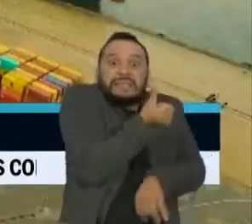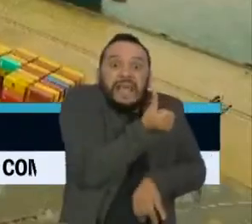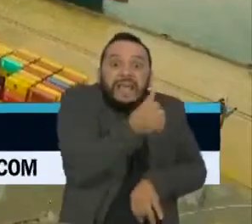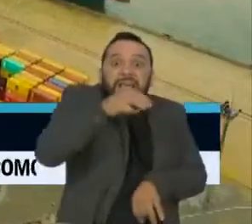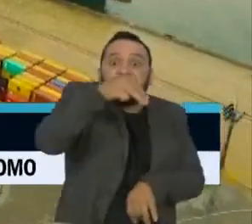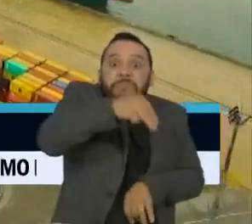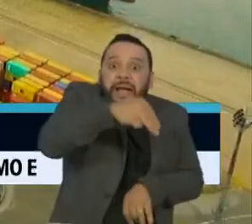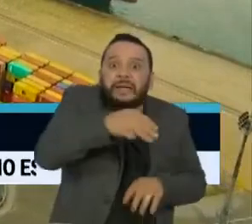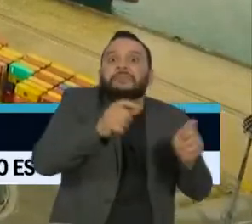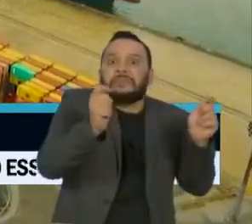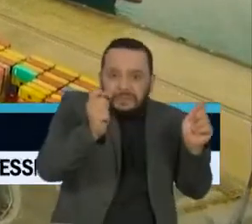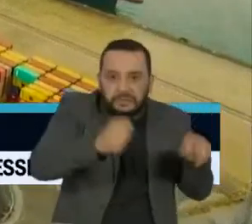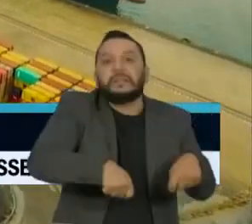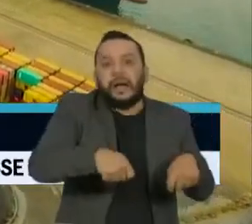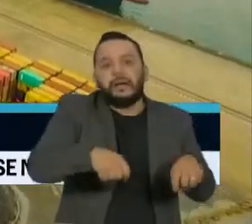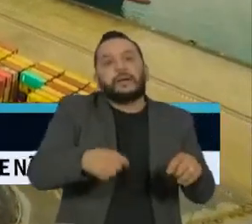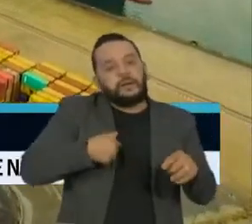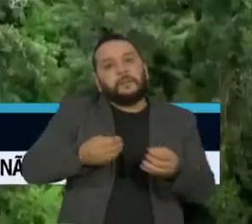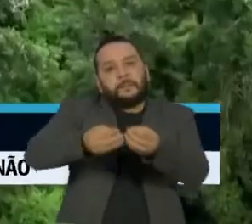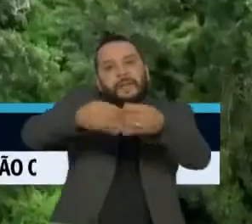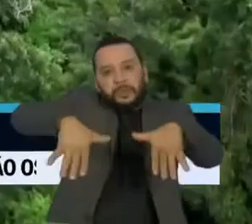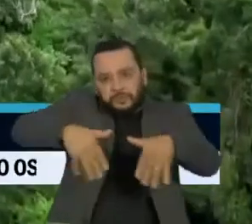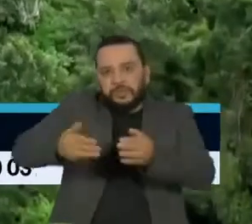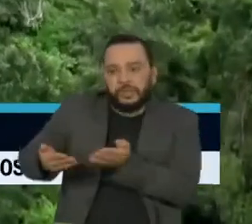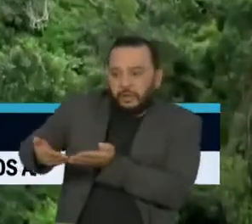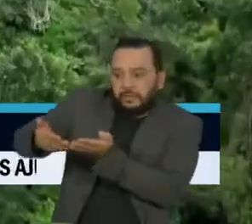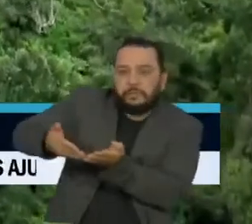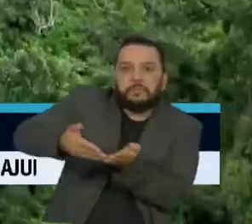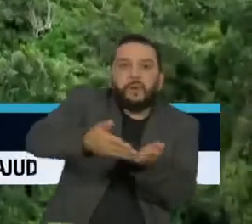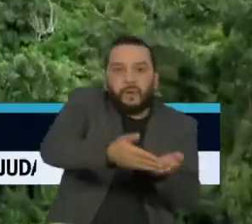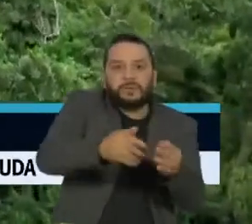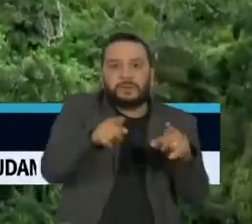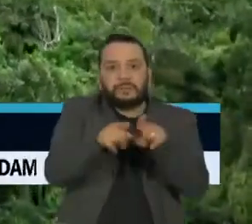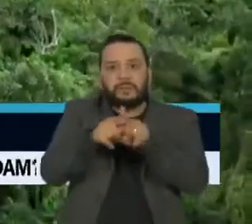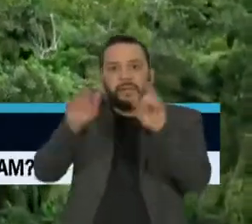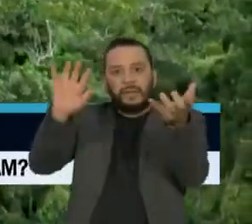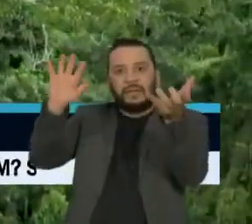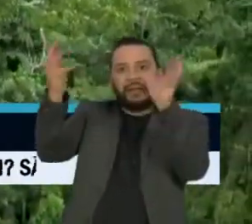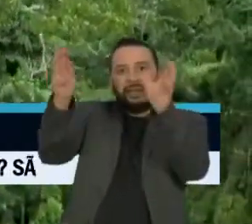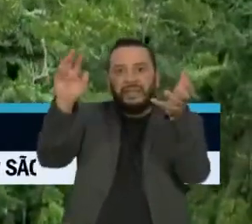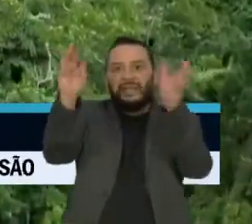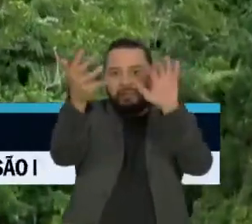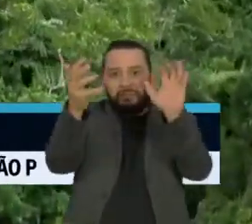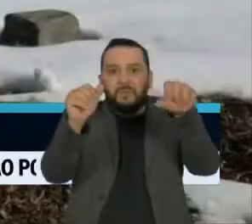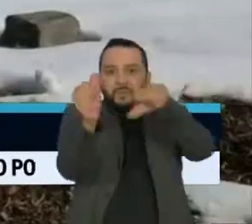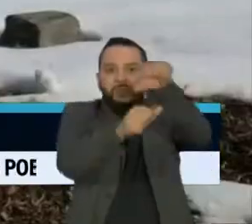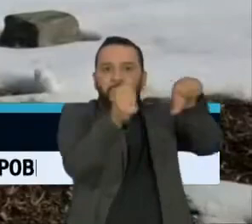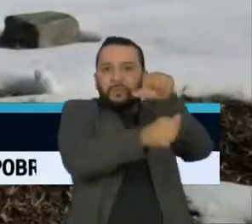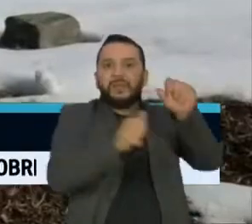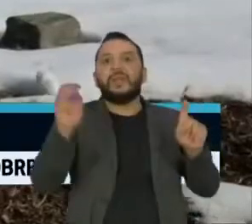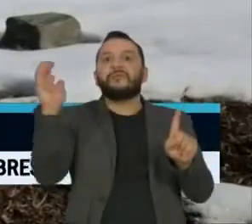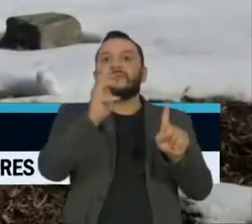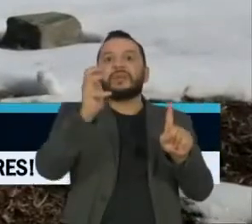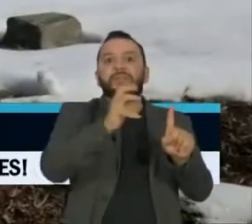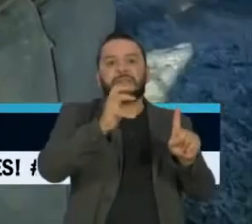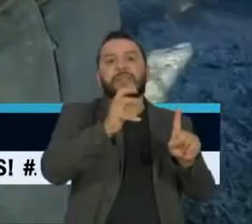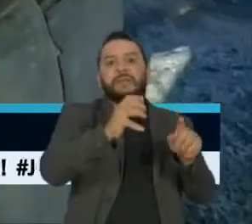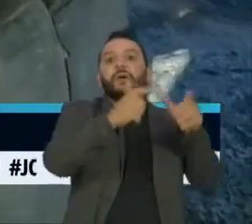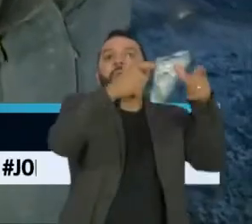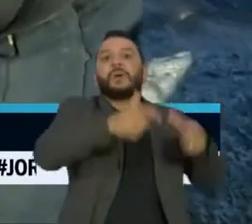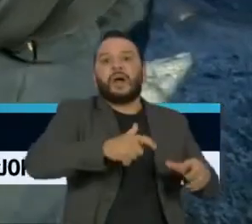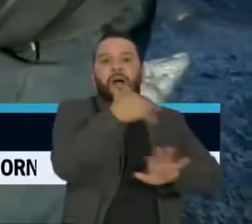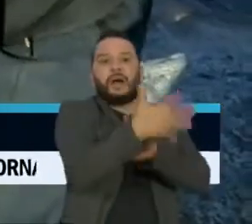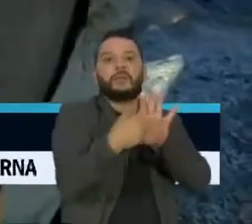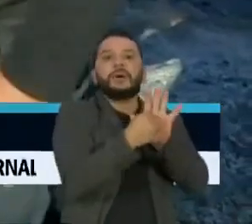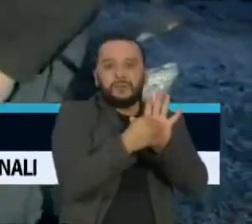litorâneas, afetar o funcionamento de portos e mudar o clima de regiões importantes como a Amazônia. Os cientistas estudaram